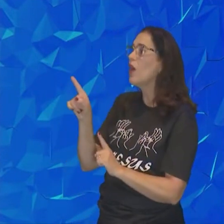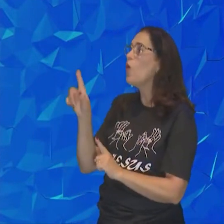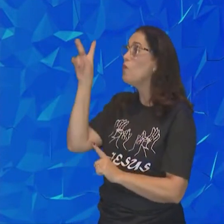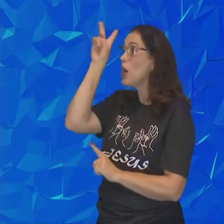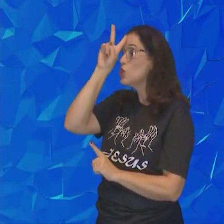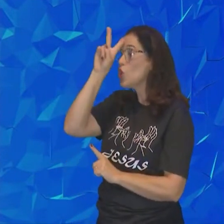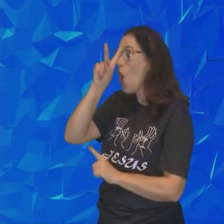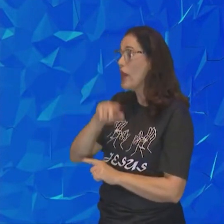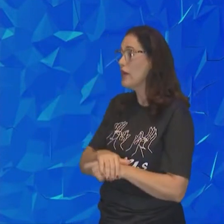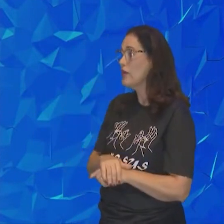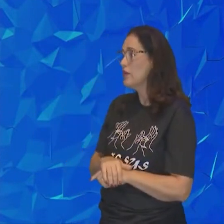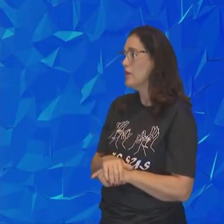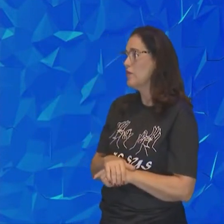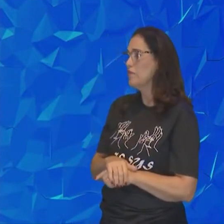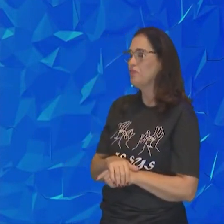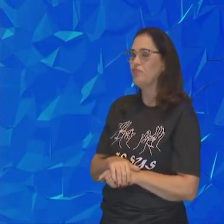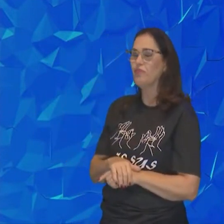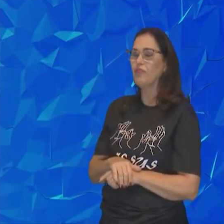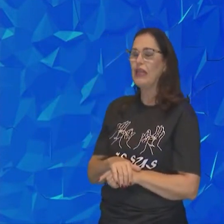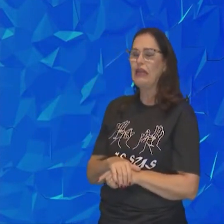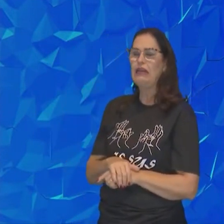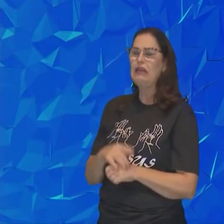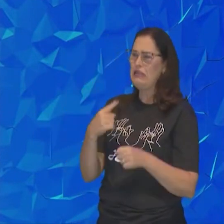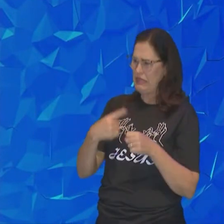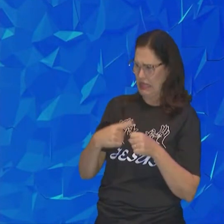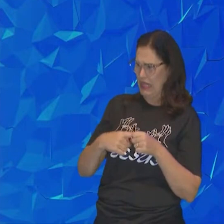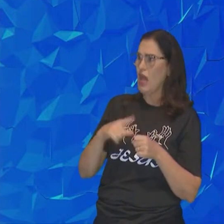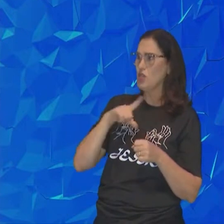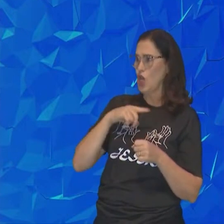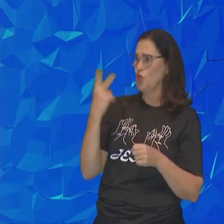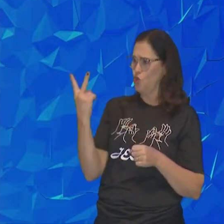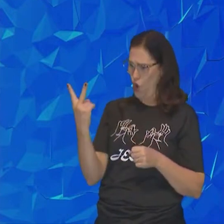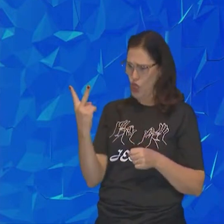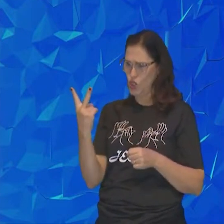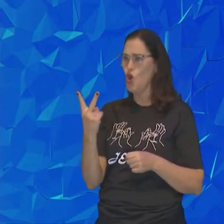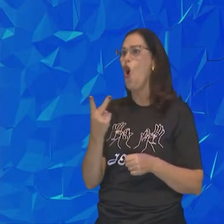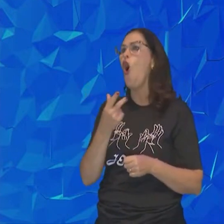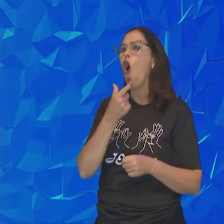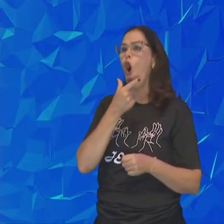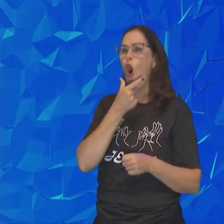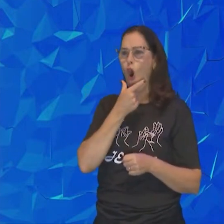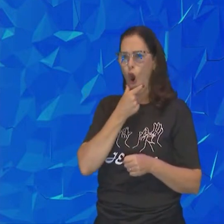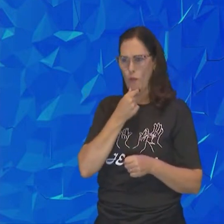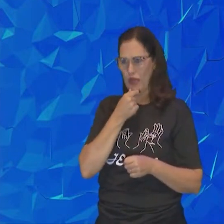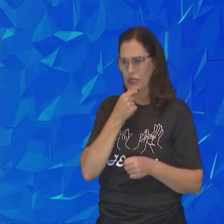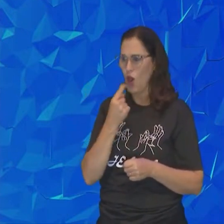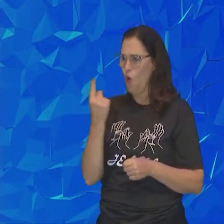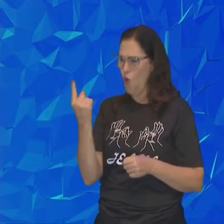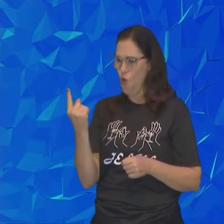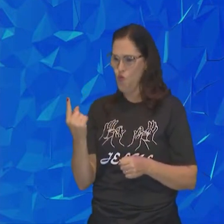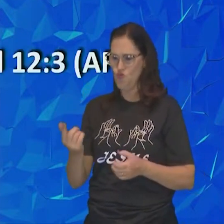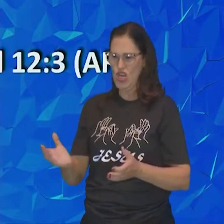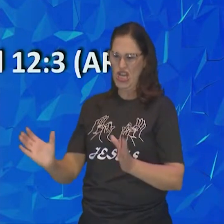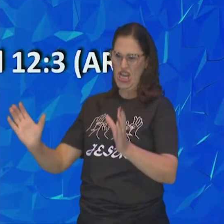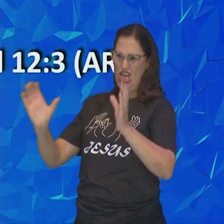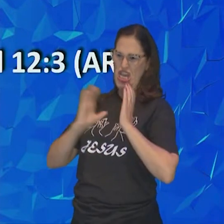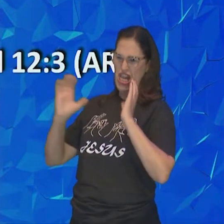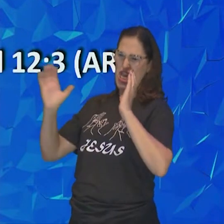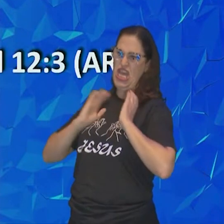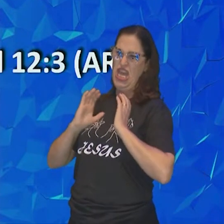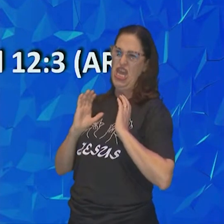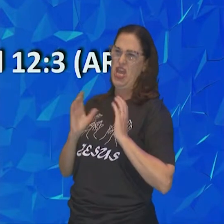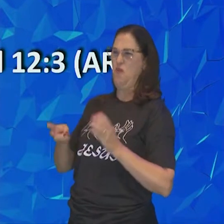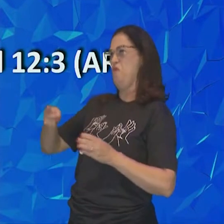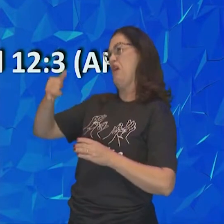história. Havia numa cidade 2 homens, um rico e um pobre. Tinha o rico ovelhas e gado em grande número, mas o pobre não tinha